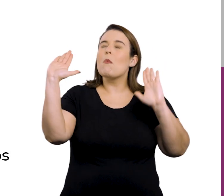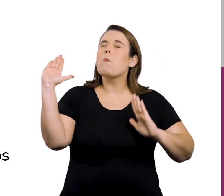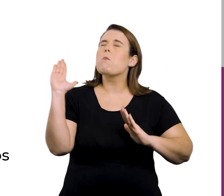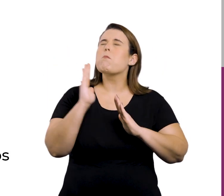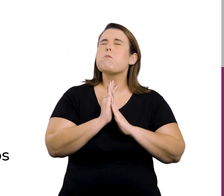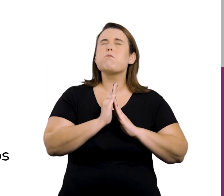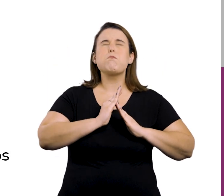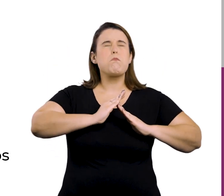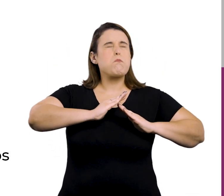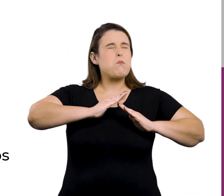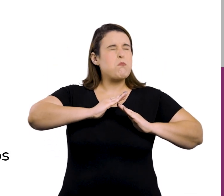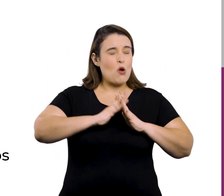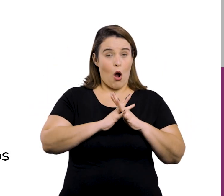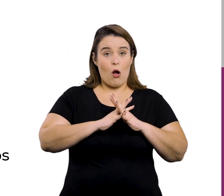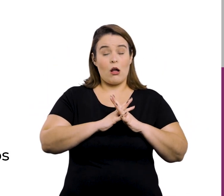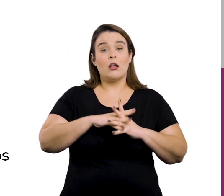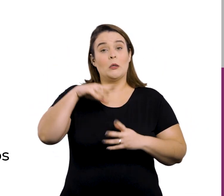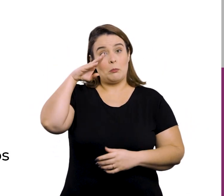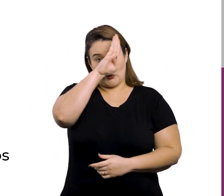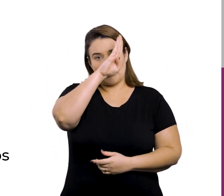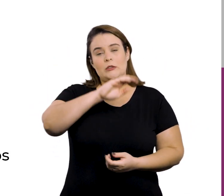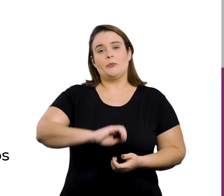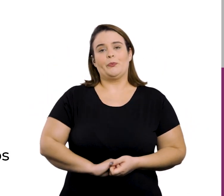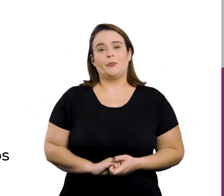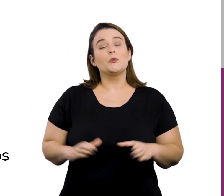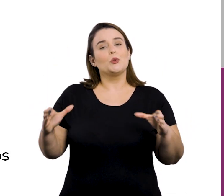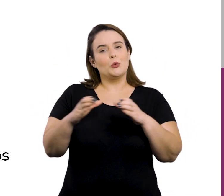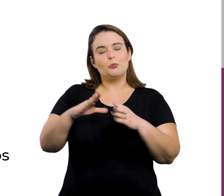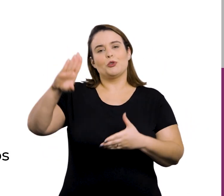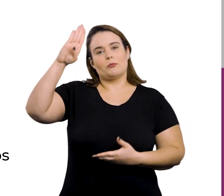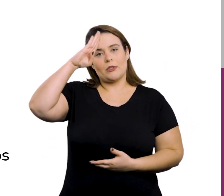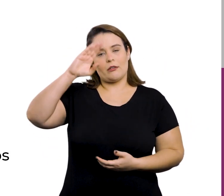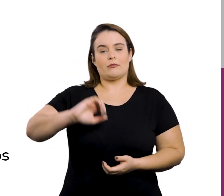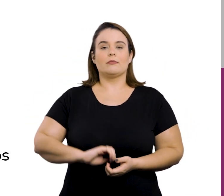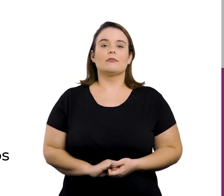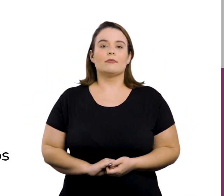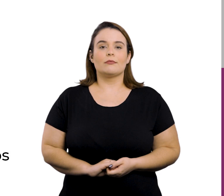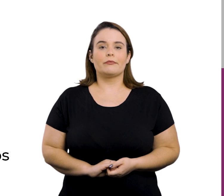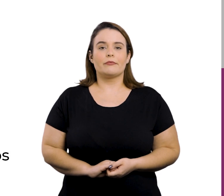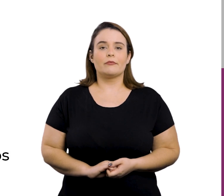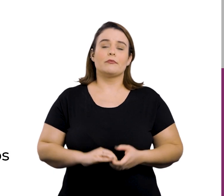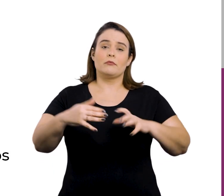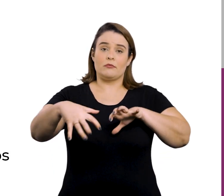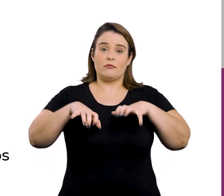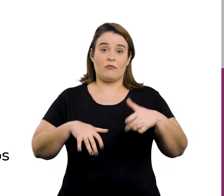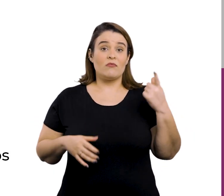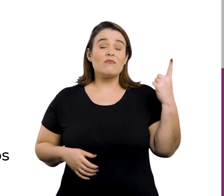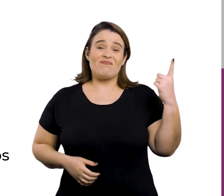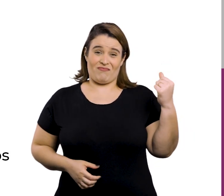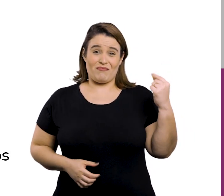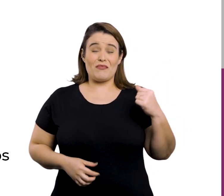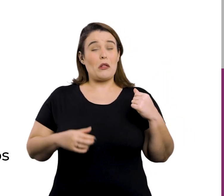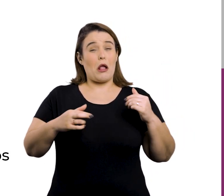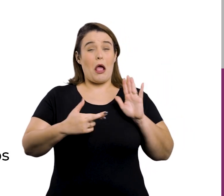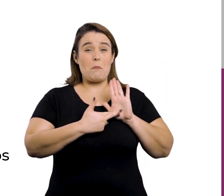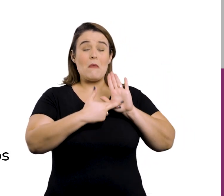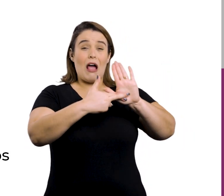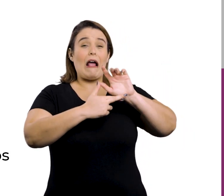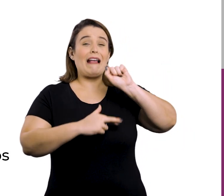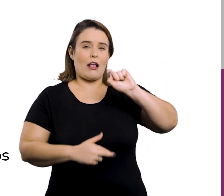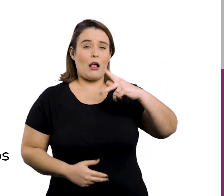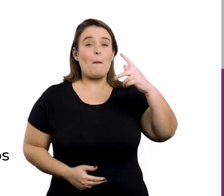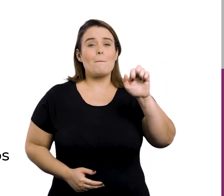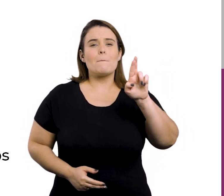Temer, e exacerbados ao limite na gestão Bolsonaro, com o grupo de militares, com o setor